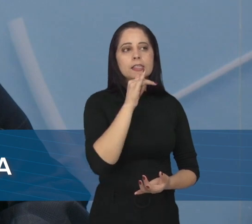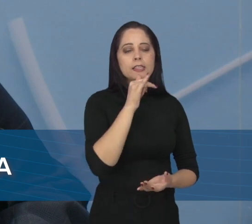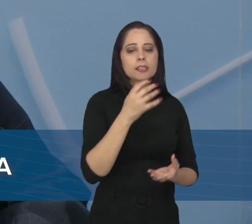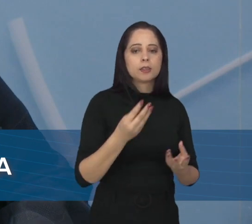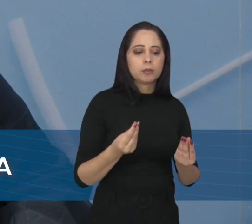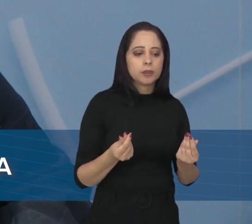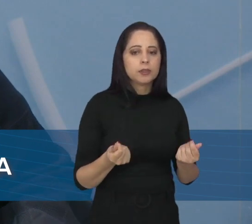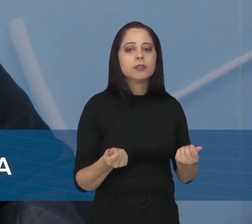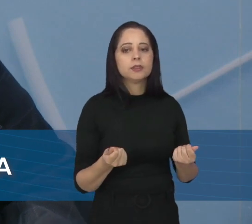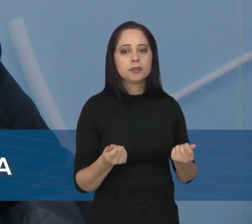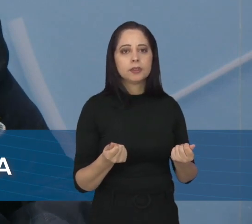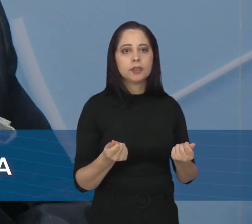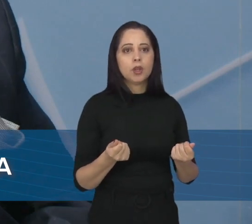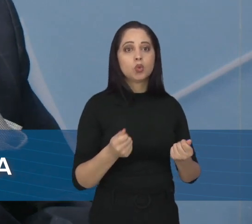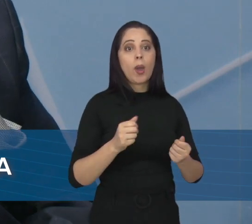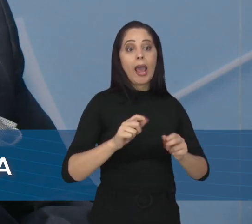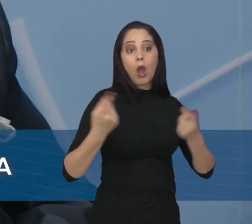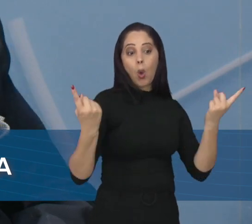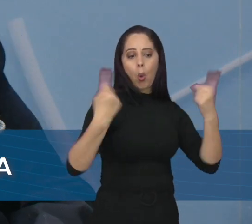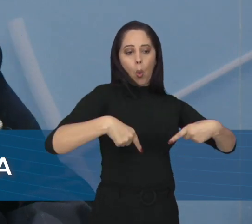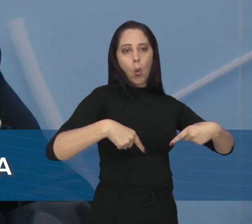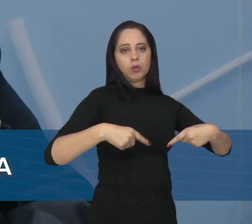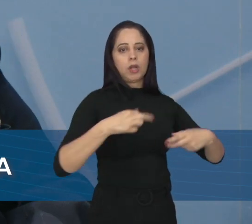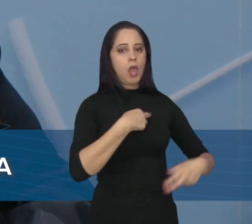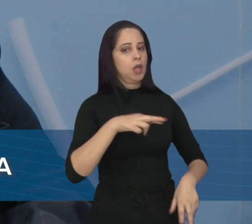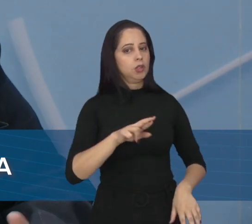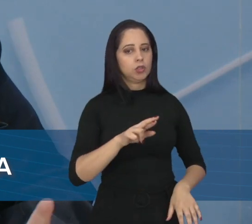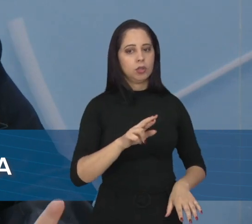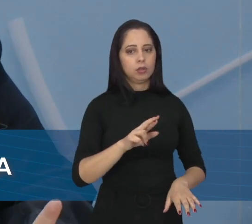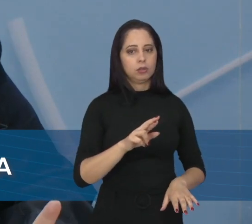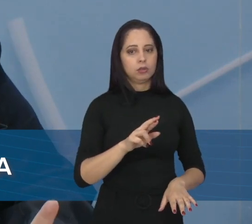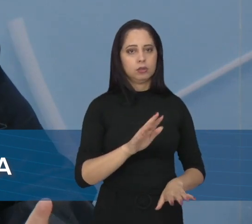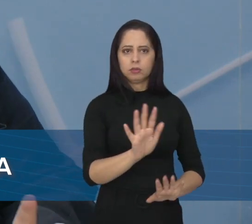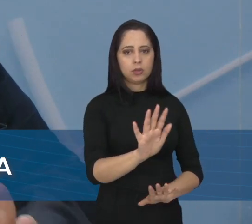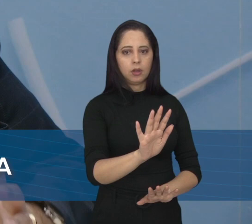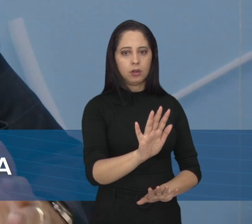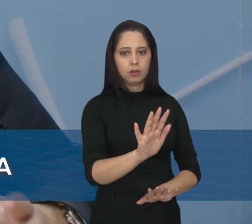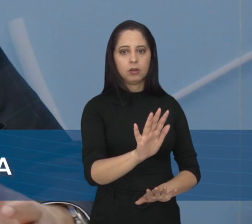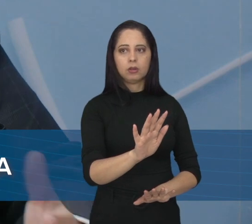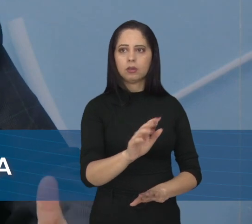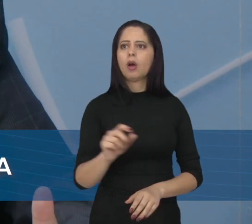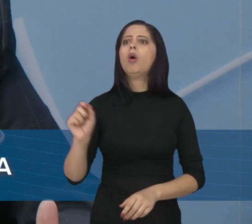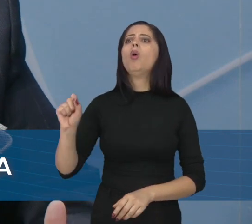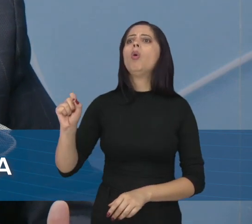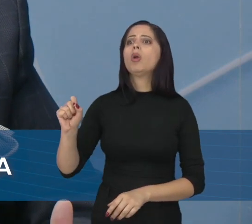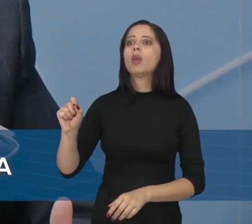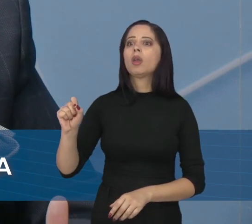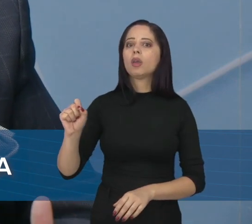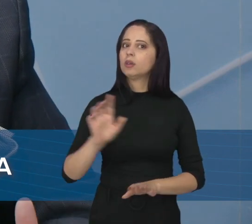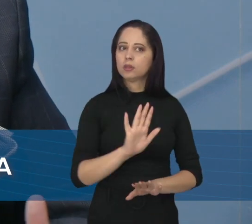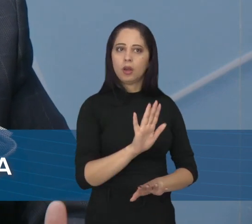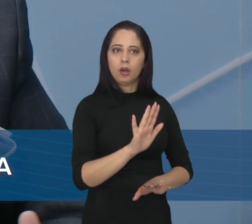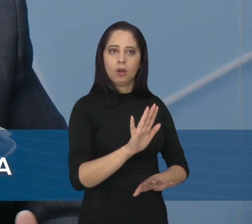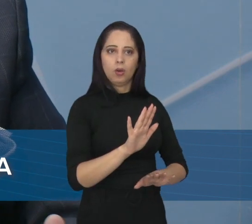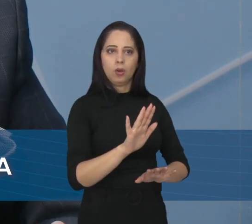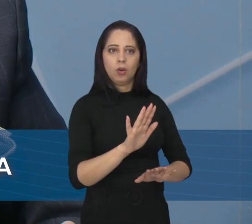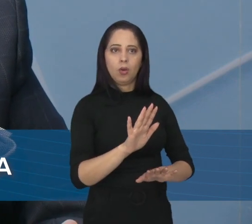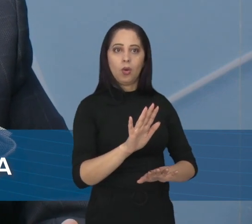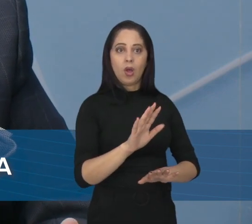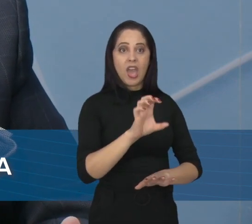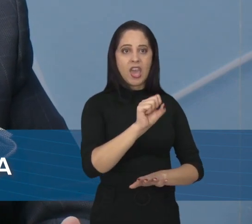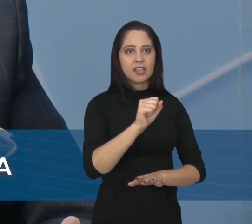Estado antirreligioso. Ok. Nós temos um ambiente onde todas as religiões devam